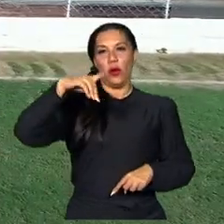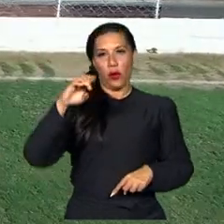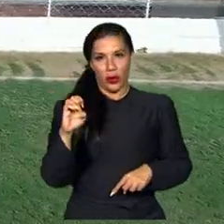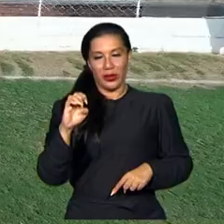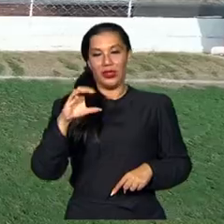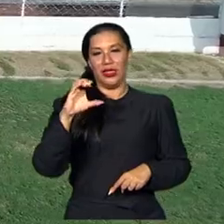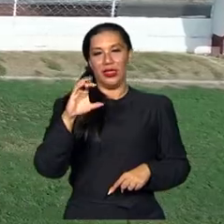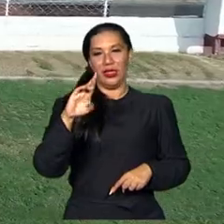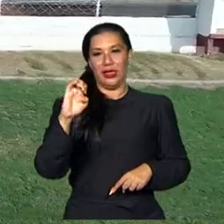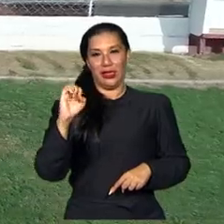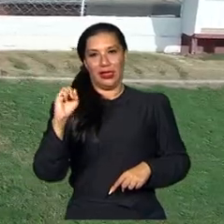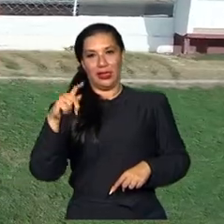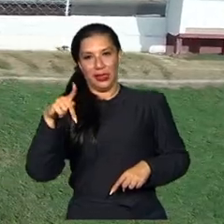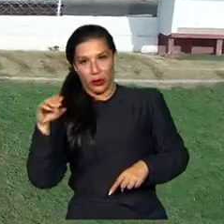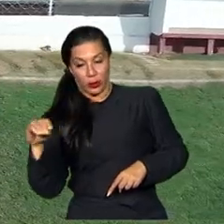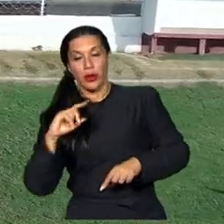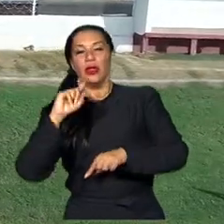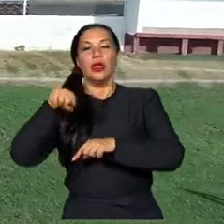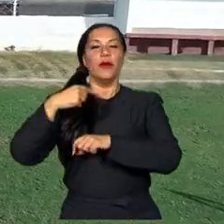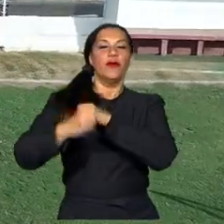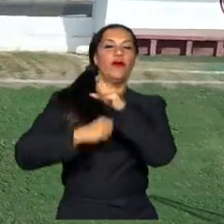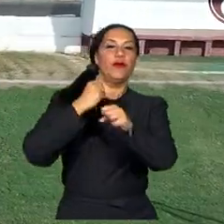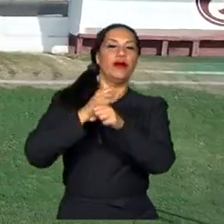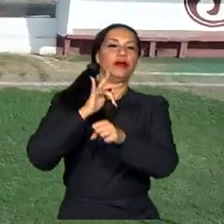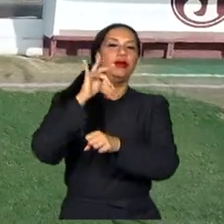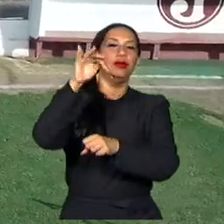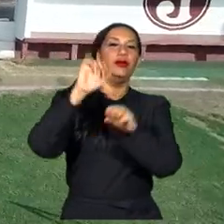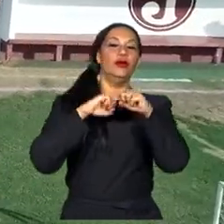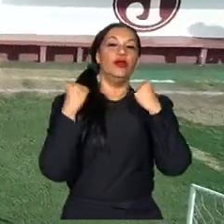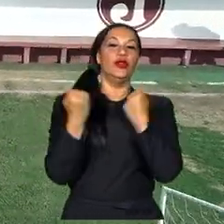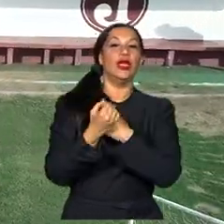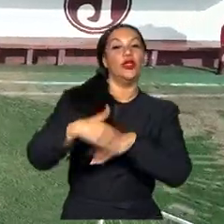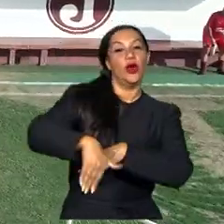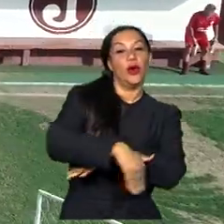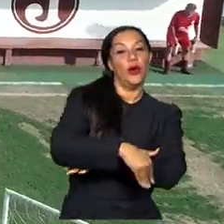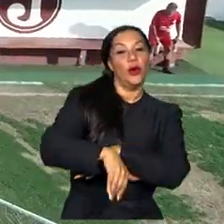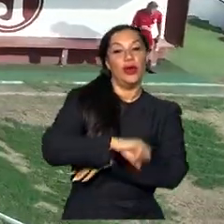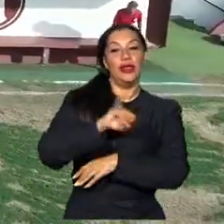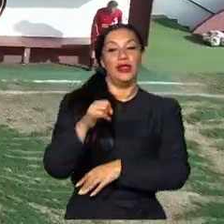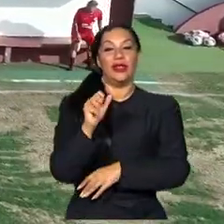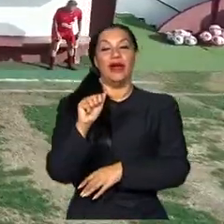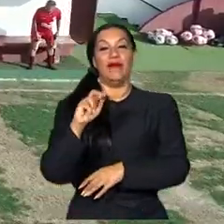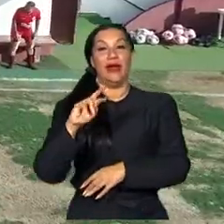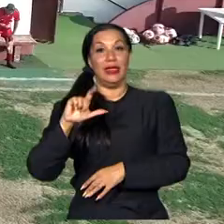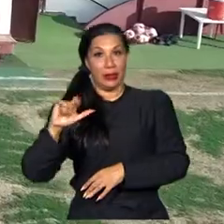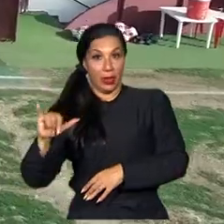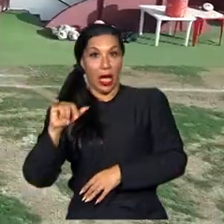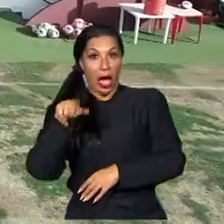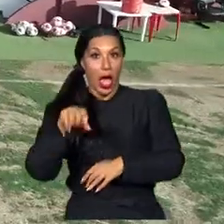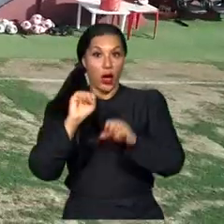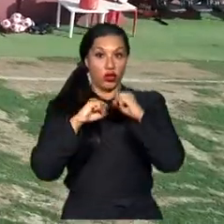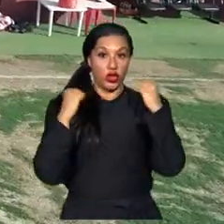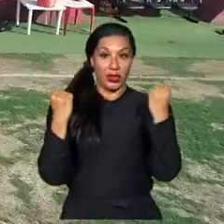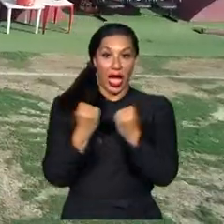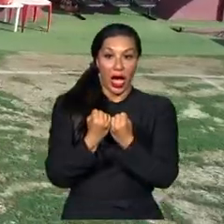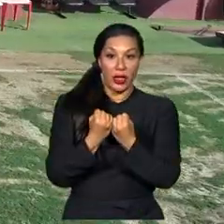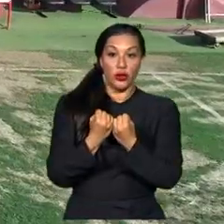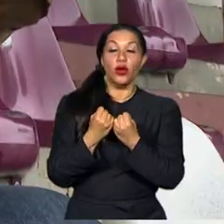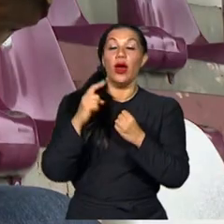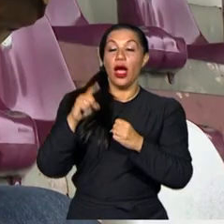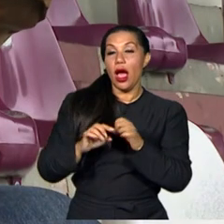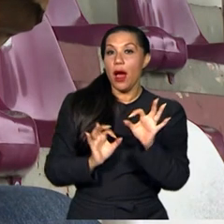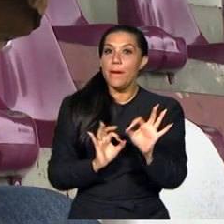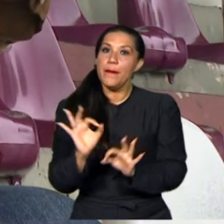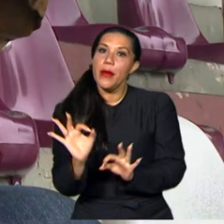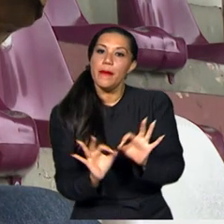anos mais tarde, ficaria conhecido como o Estádio da Rua Javari. Esse estádio, ele está